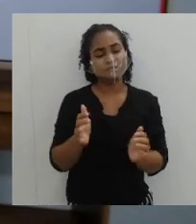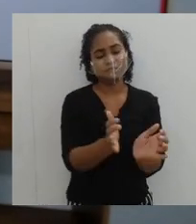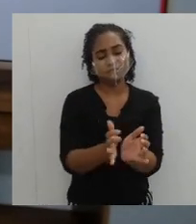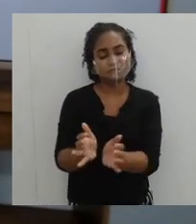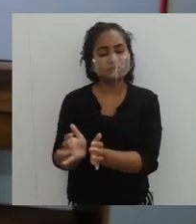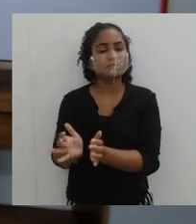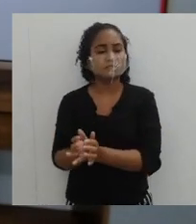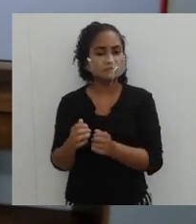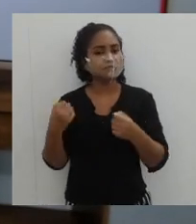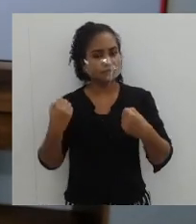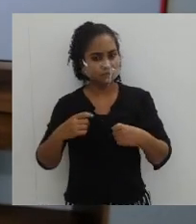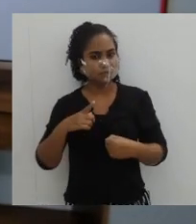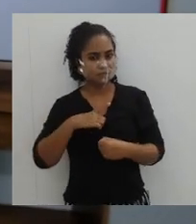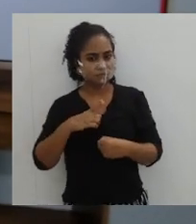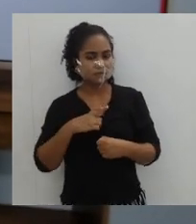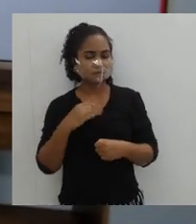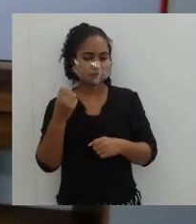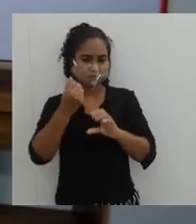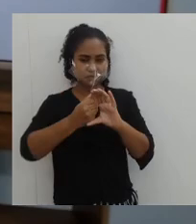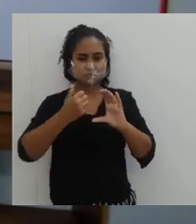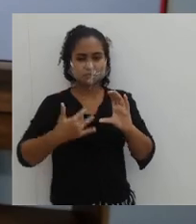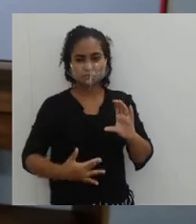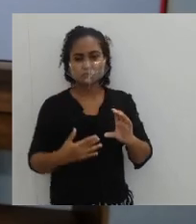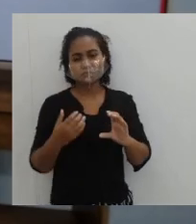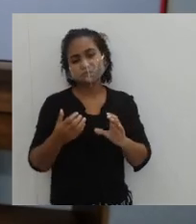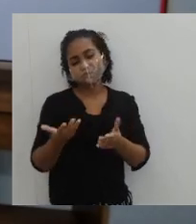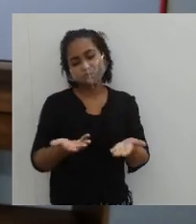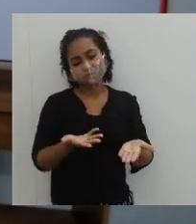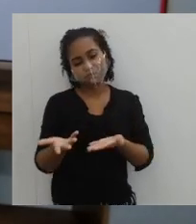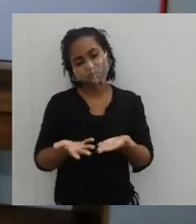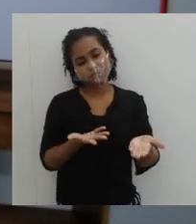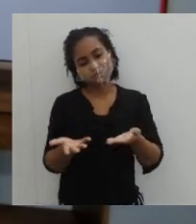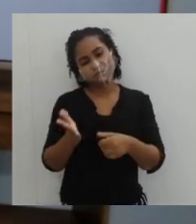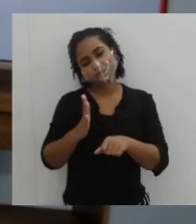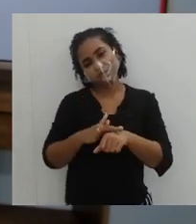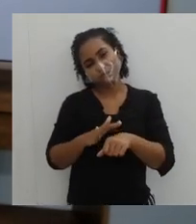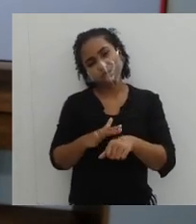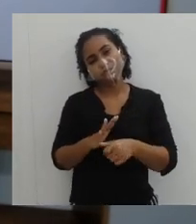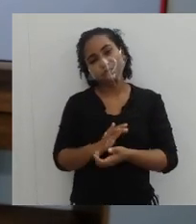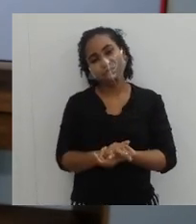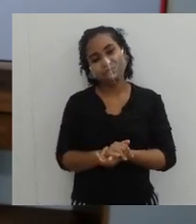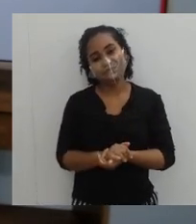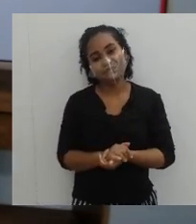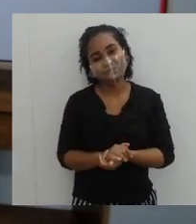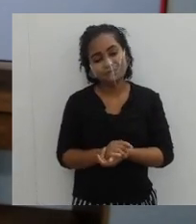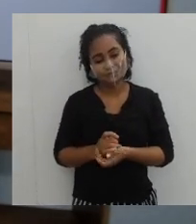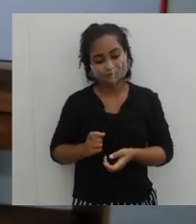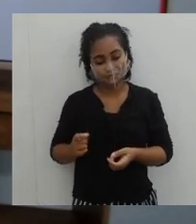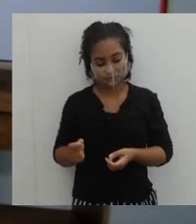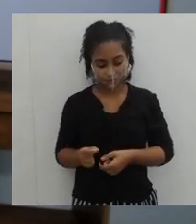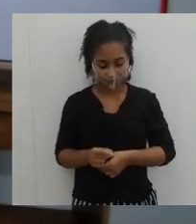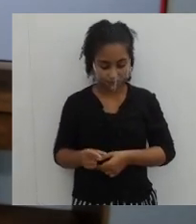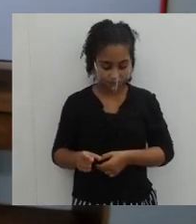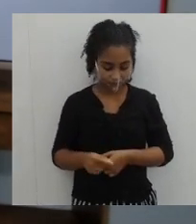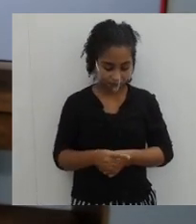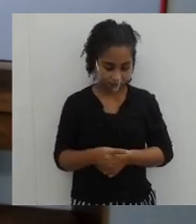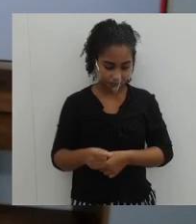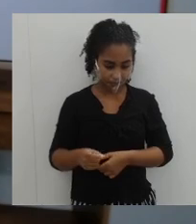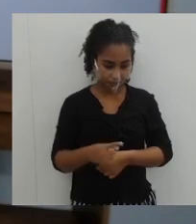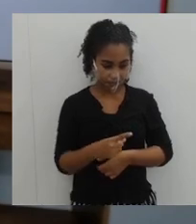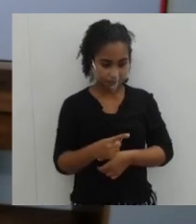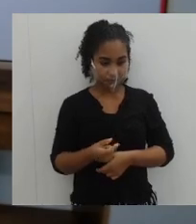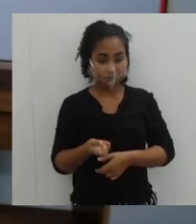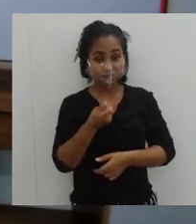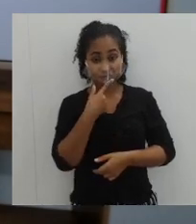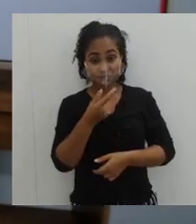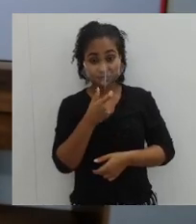bom saneamento. E a importância do tratamento dos doentes, no caso, as lumbricoides são os vermífugos, né? Então são remédios